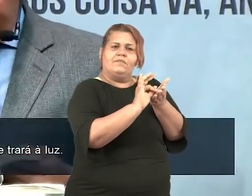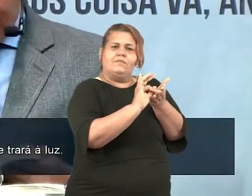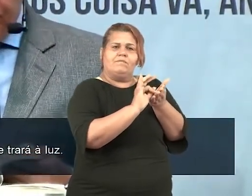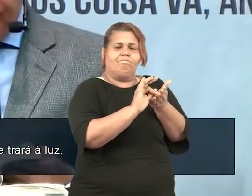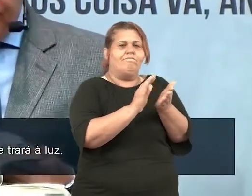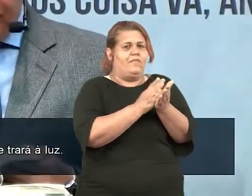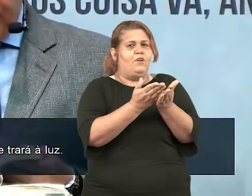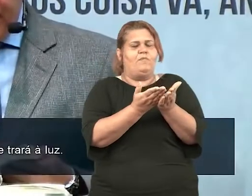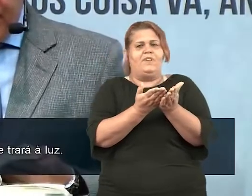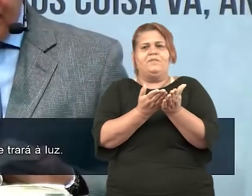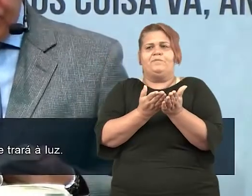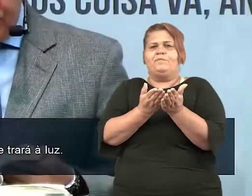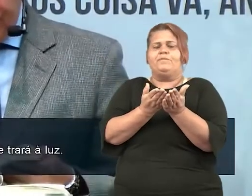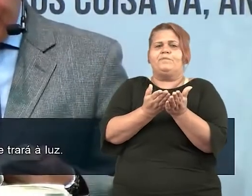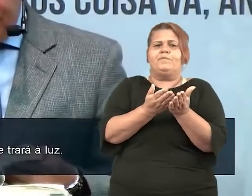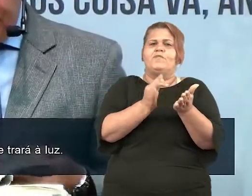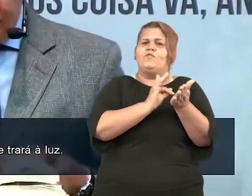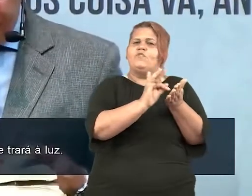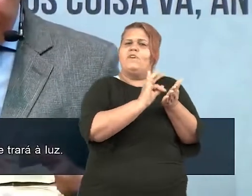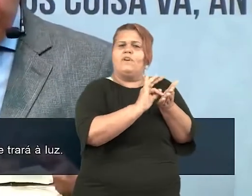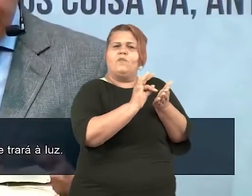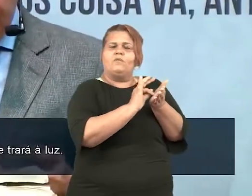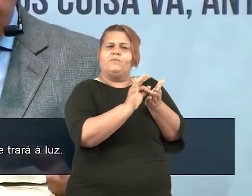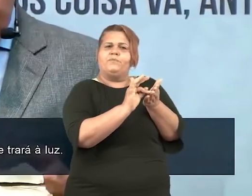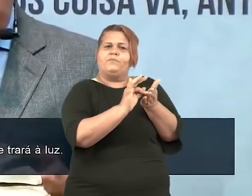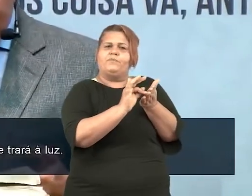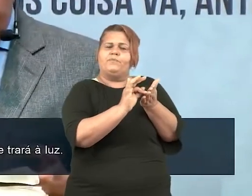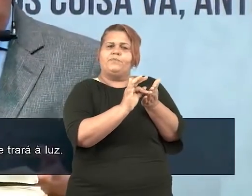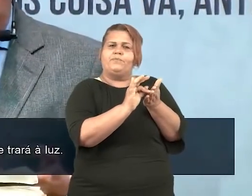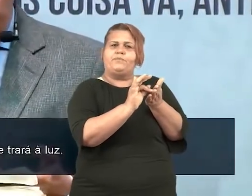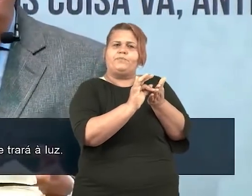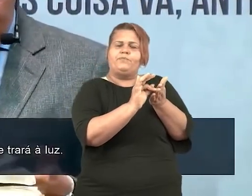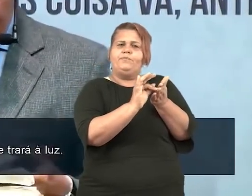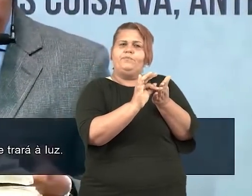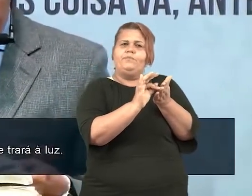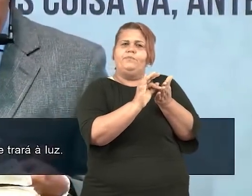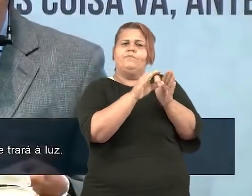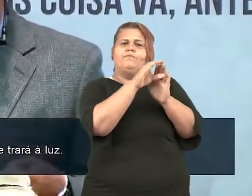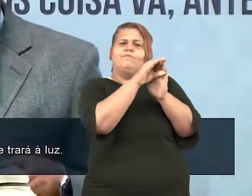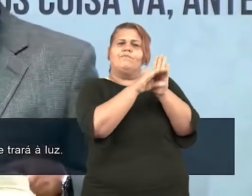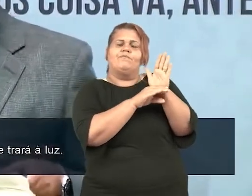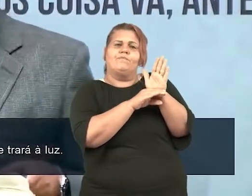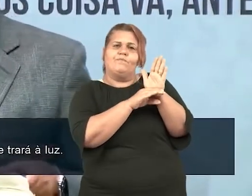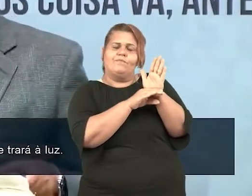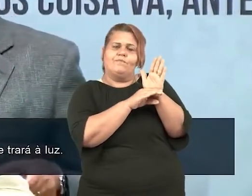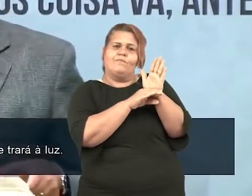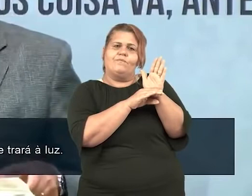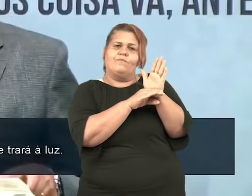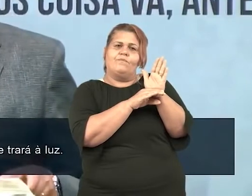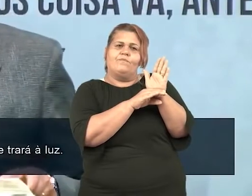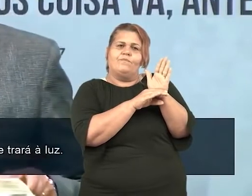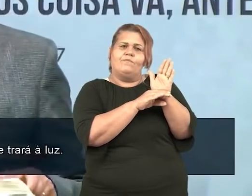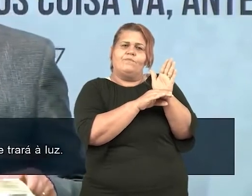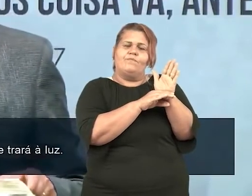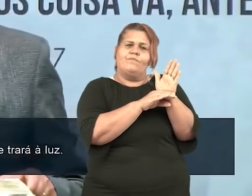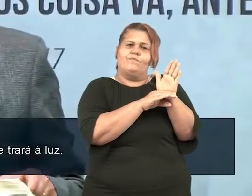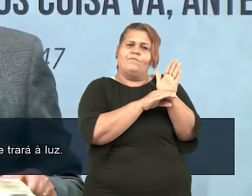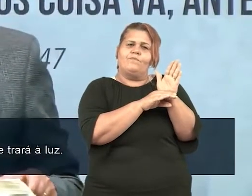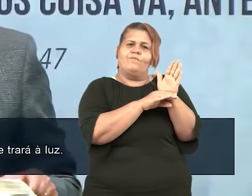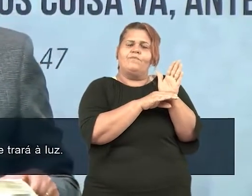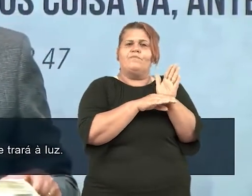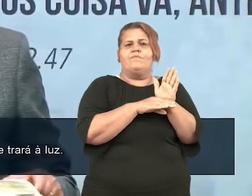Abra comigo, por favor, na carta de Tiago, no capítulo de